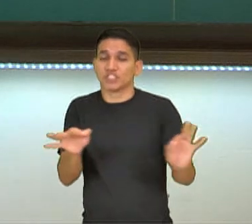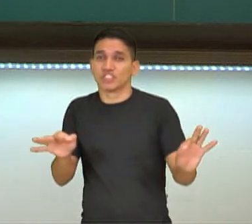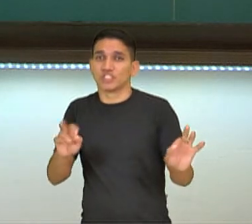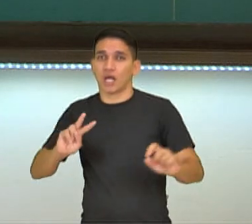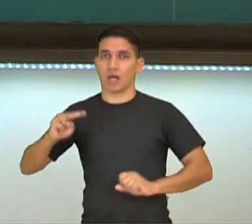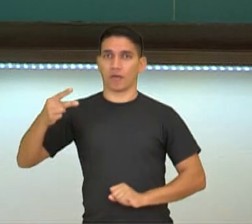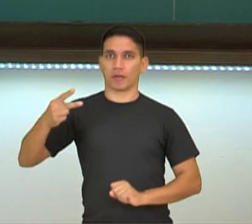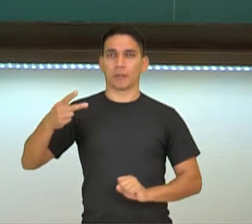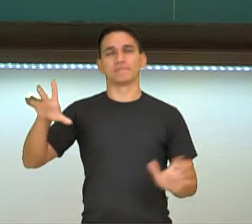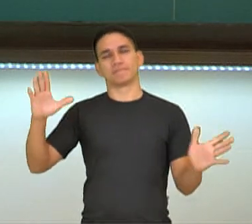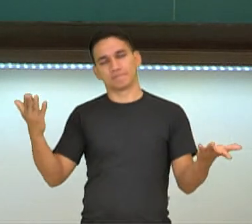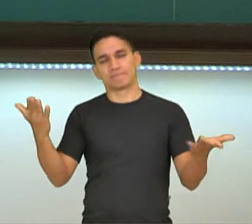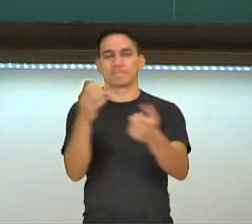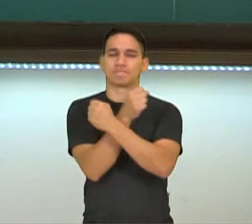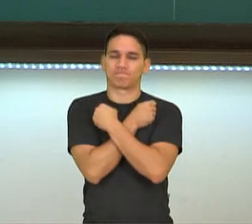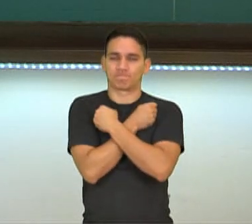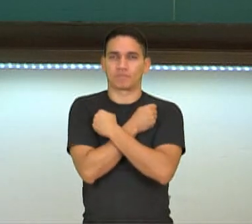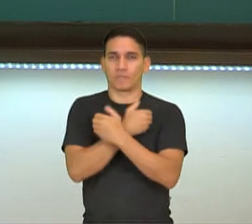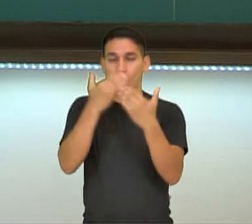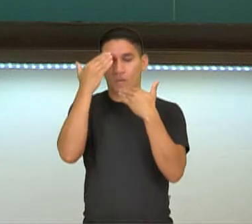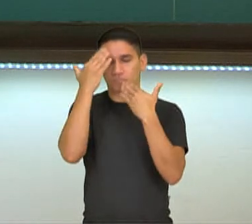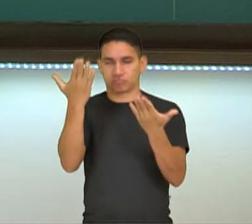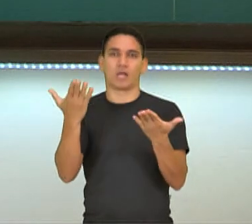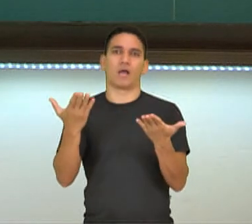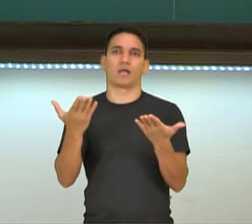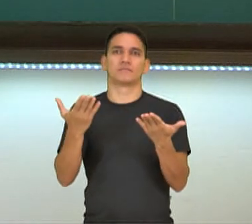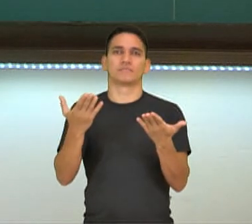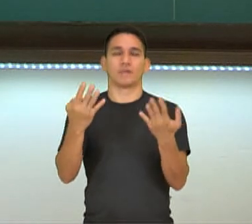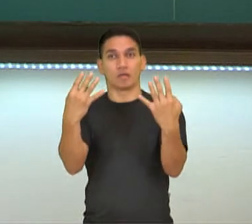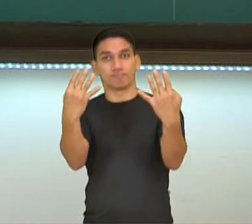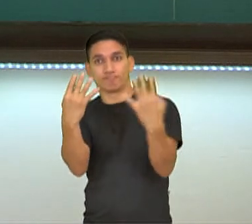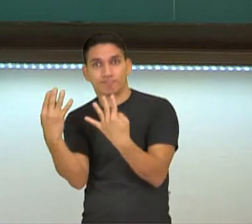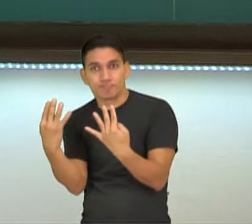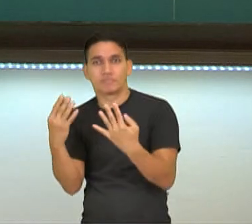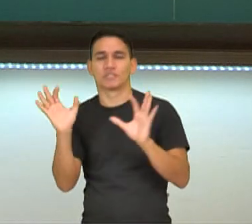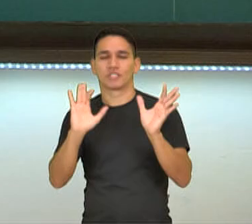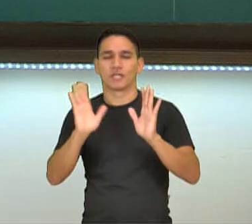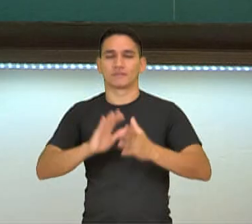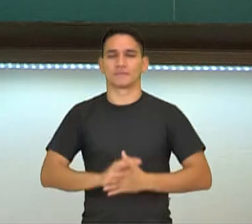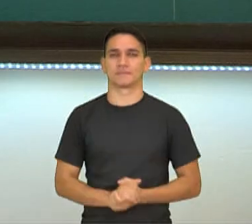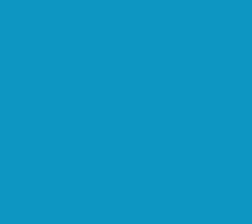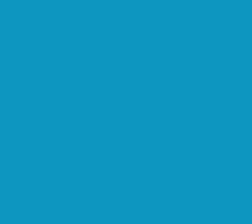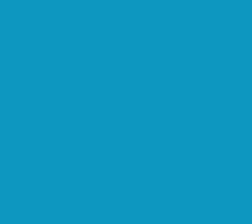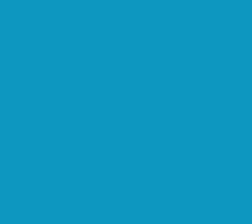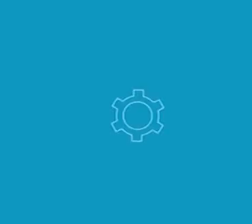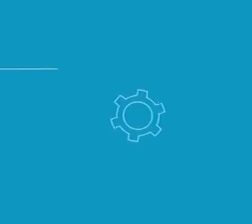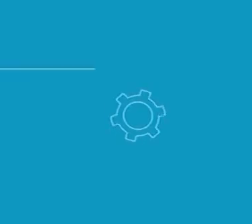ok? Um abraço, pessoal. Obrigado pela audiência de vocês. Tchau, tchau, gente.